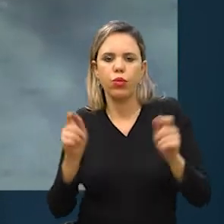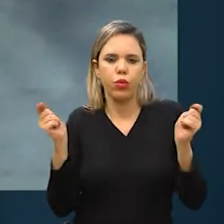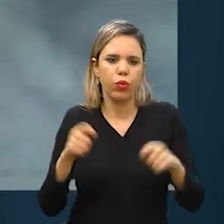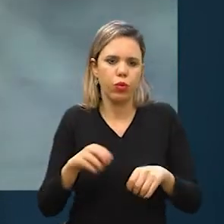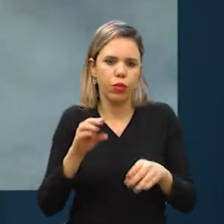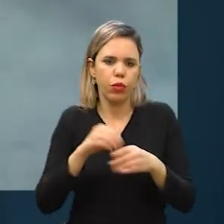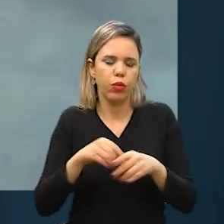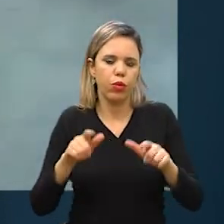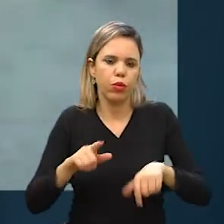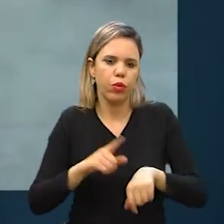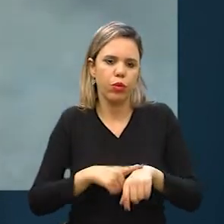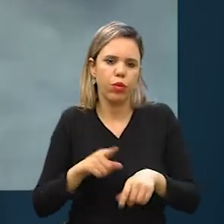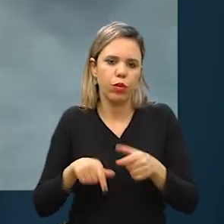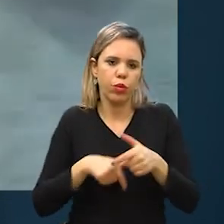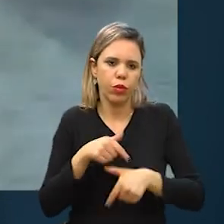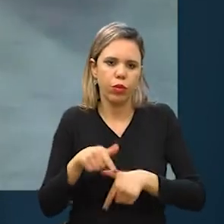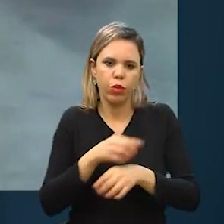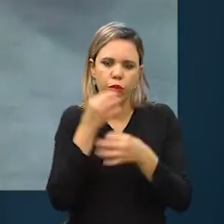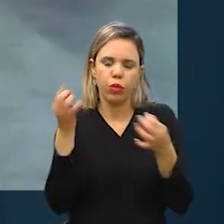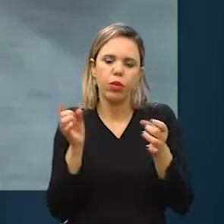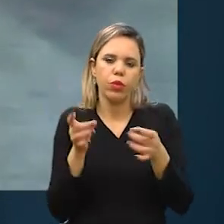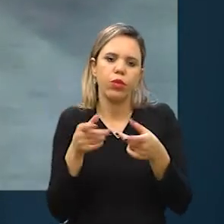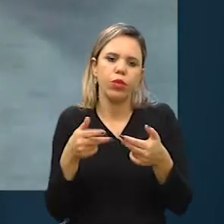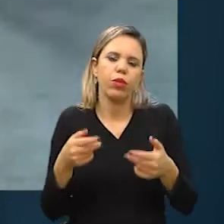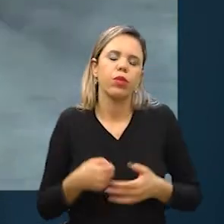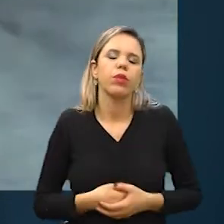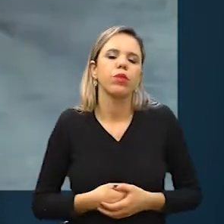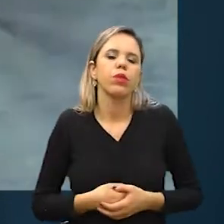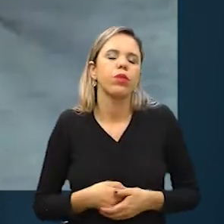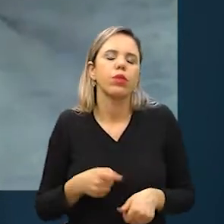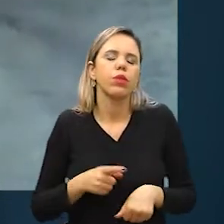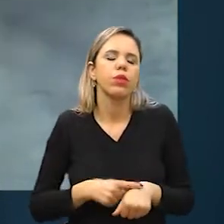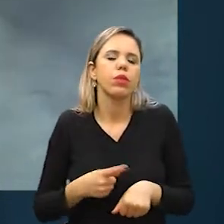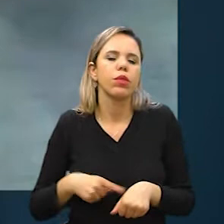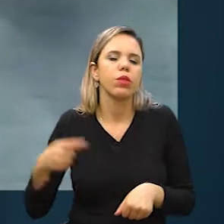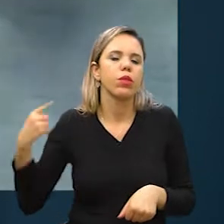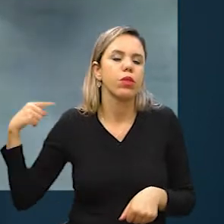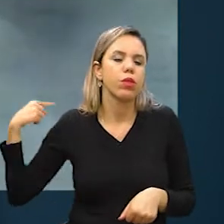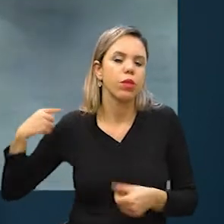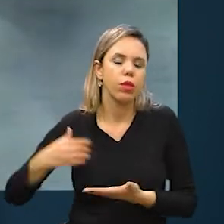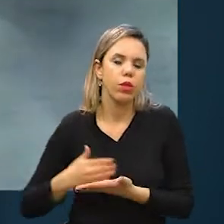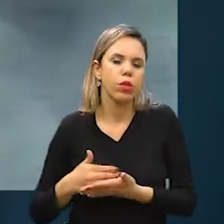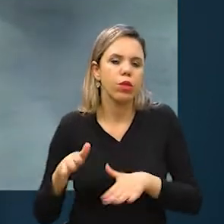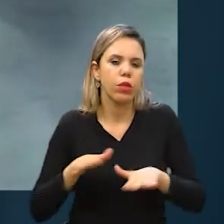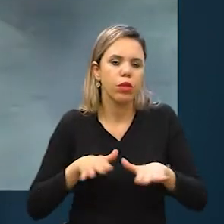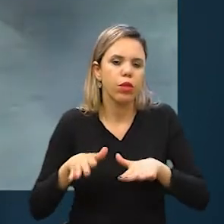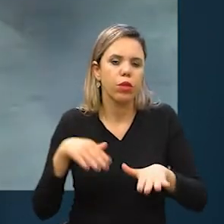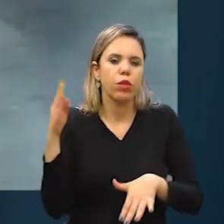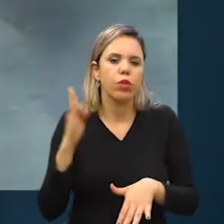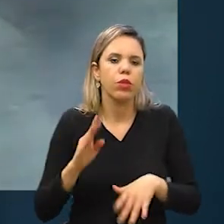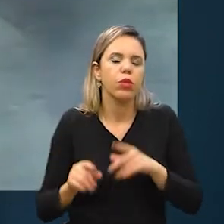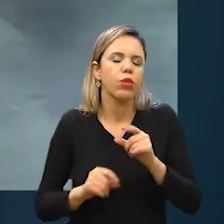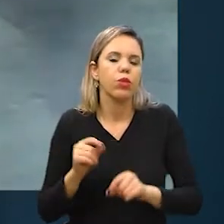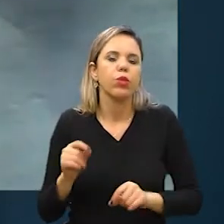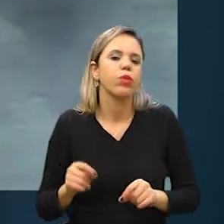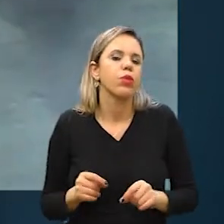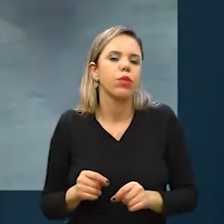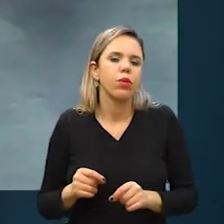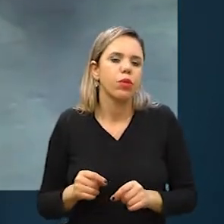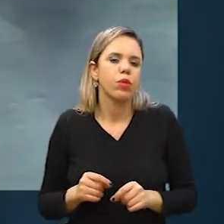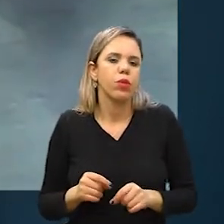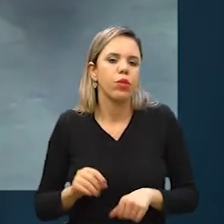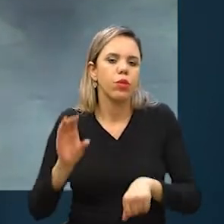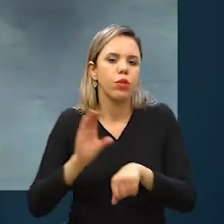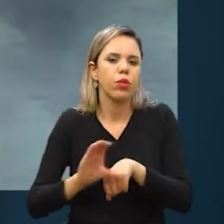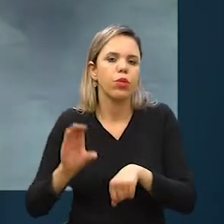que eram possíveis naquele momento para fazer uma bela franquia. E naquele momento estava começando o movimento no Brasil, que